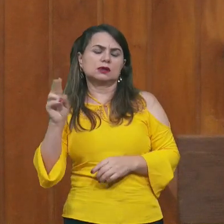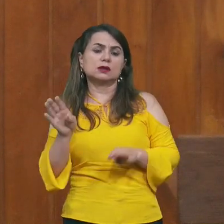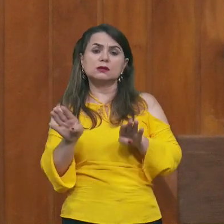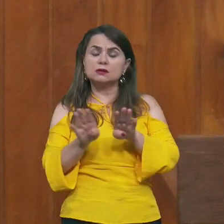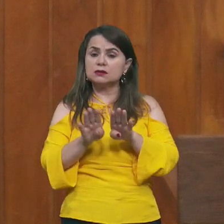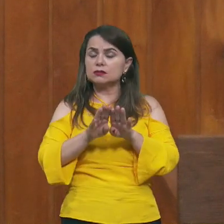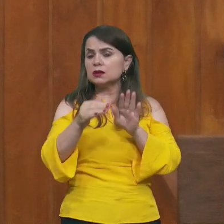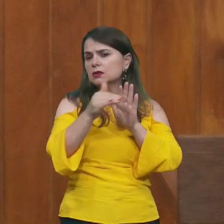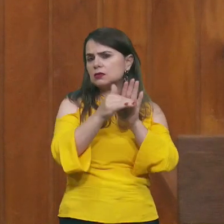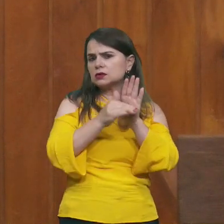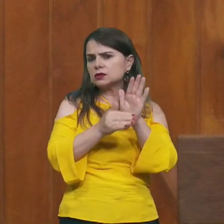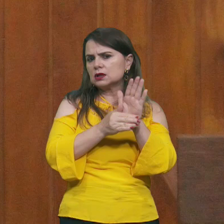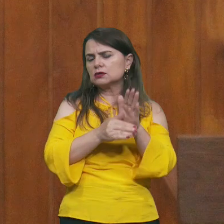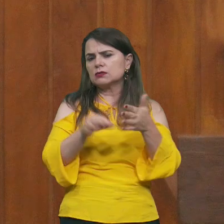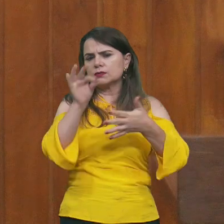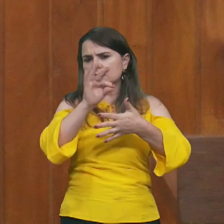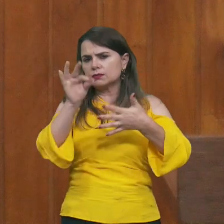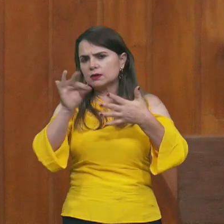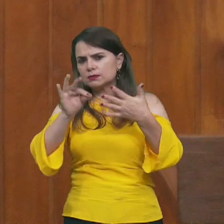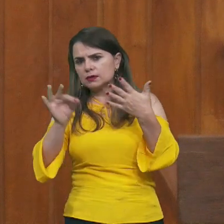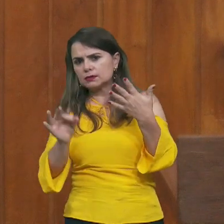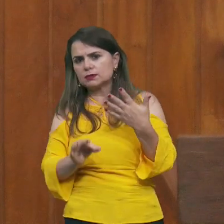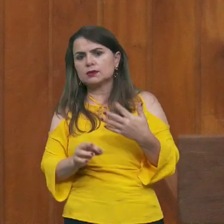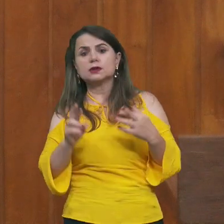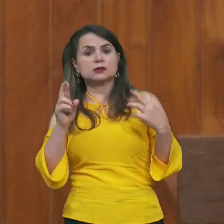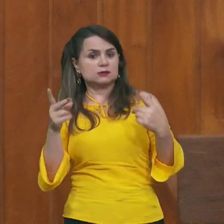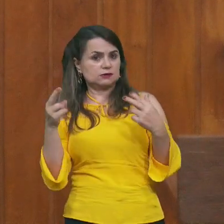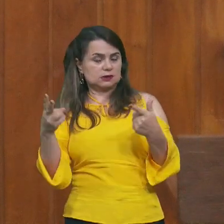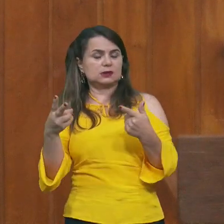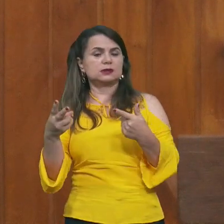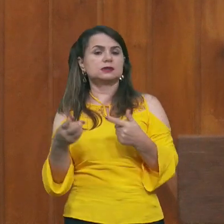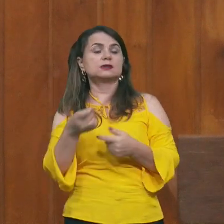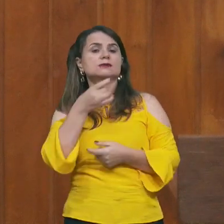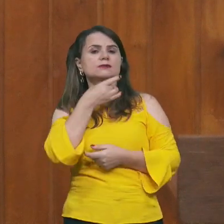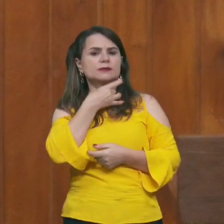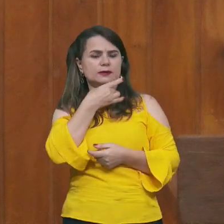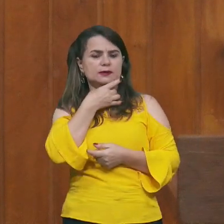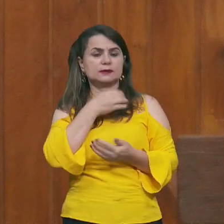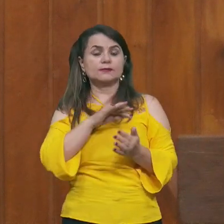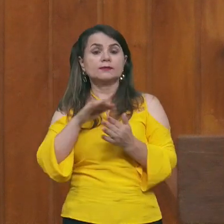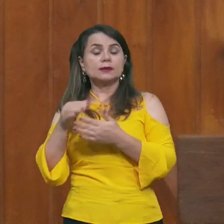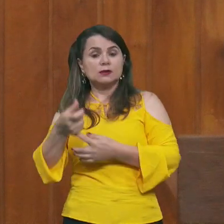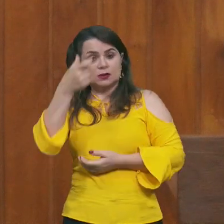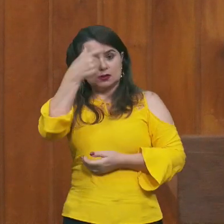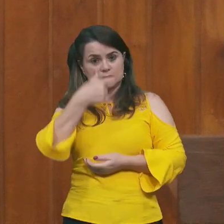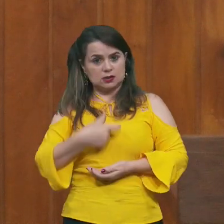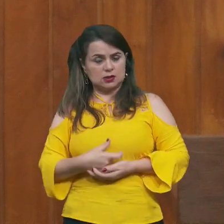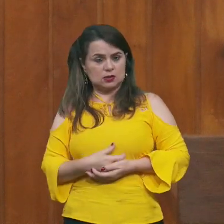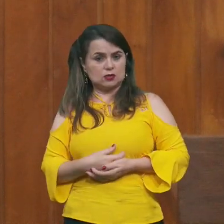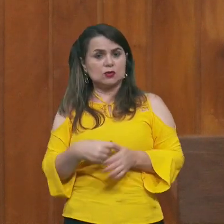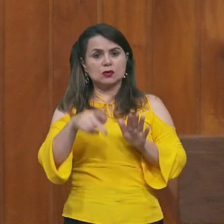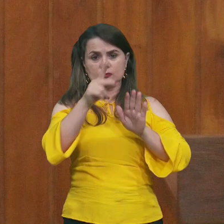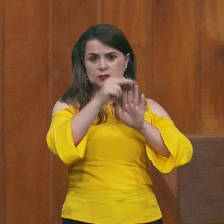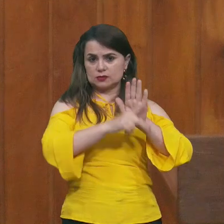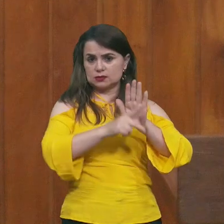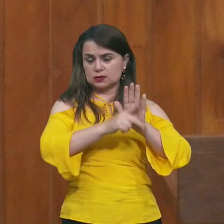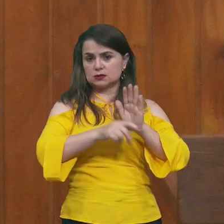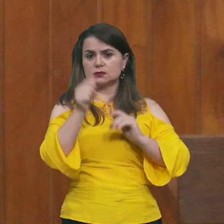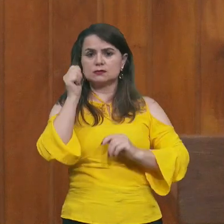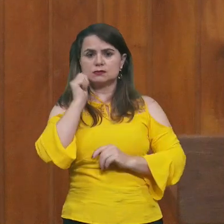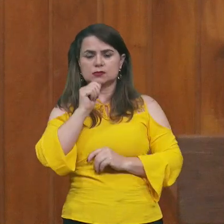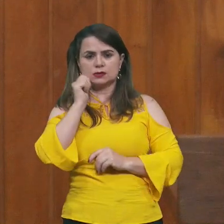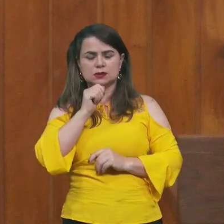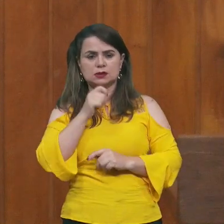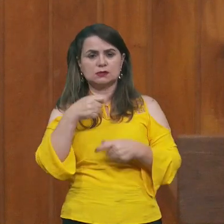a diferença em nossa cidade. Para mim, como gestora dessa pasta, é impossível fazer qualquer projeto para as mulheres